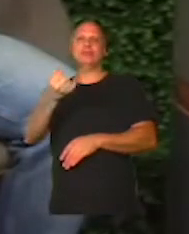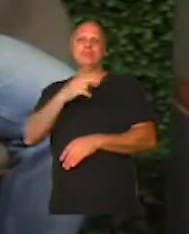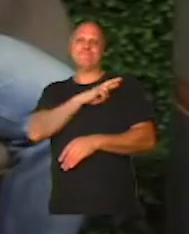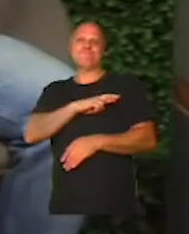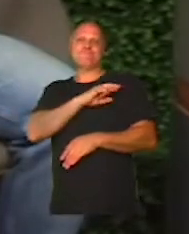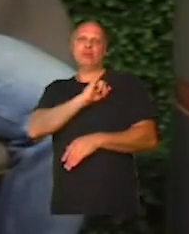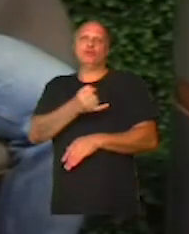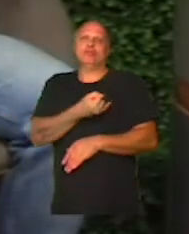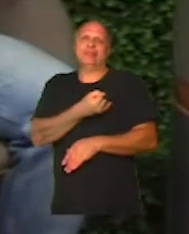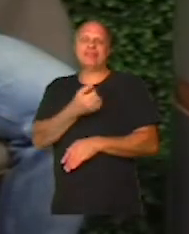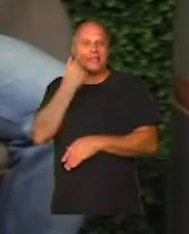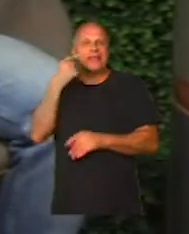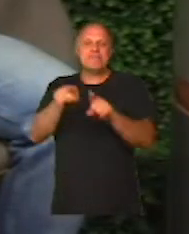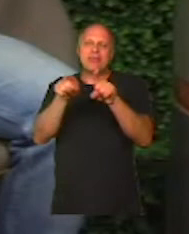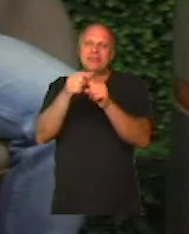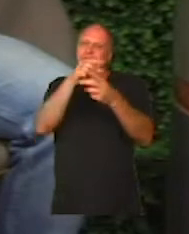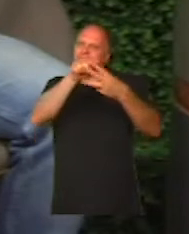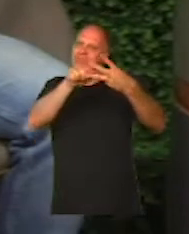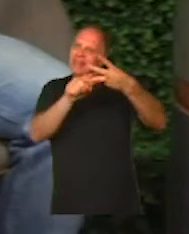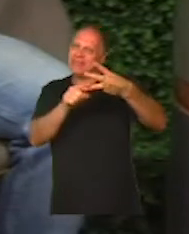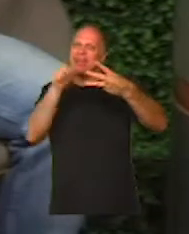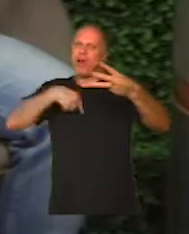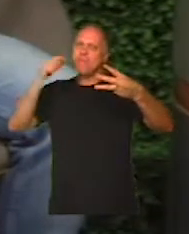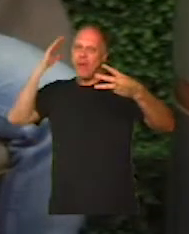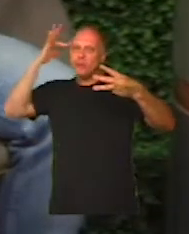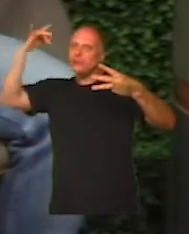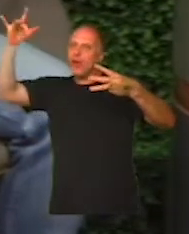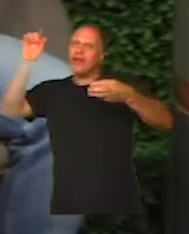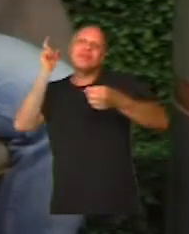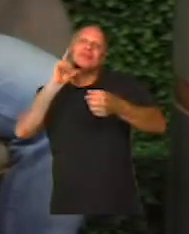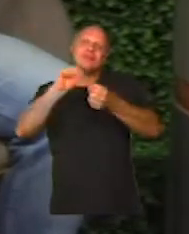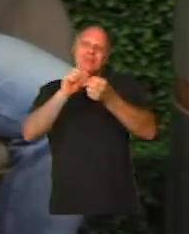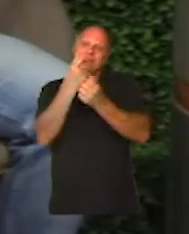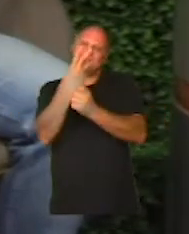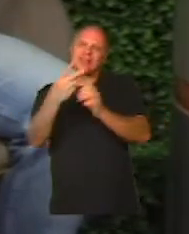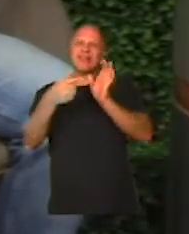três espetáculos que a gente está... O meu sonho é montar Silva Gonzalez, porque